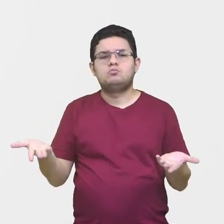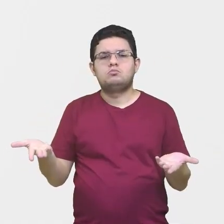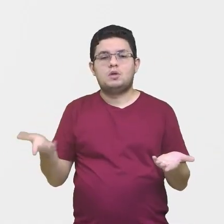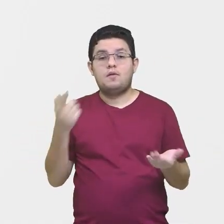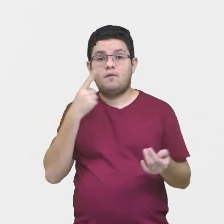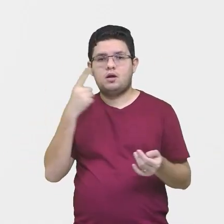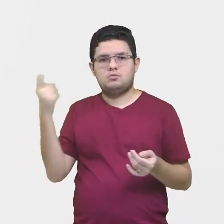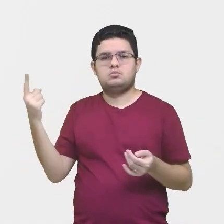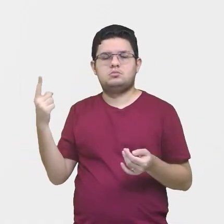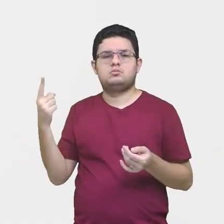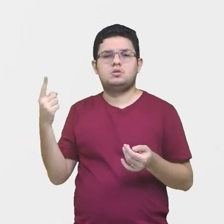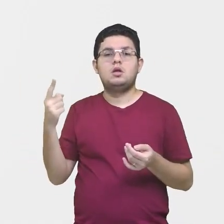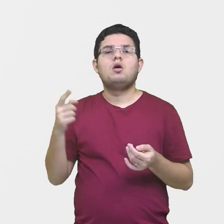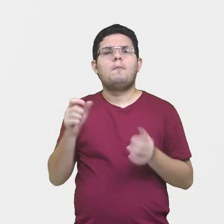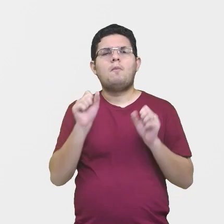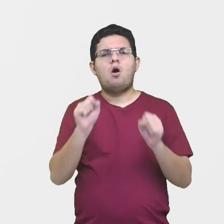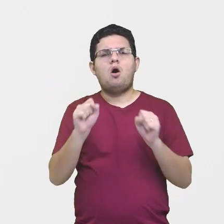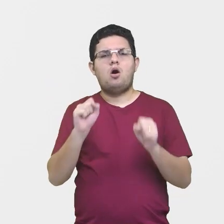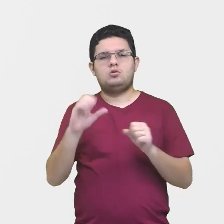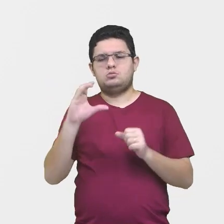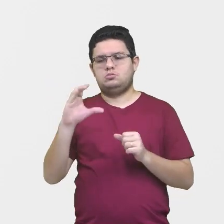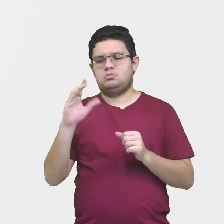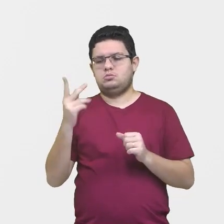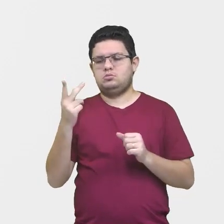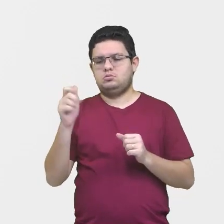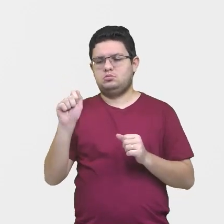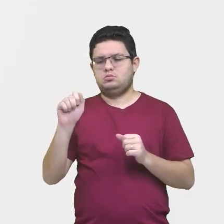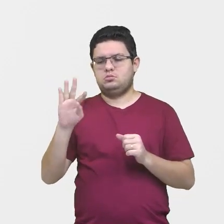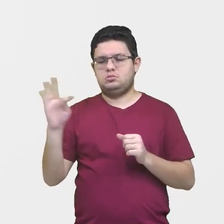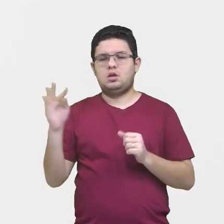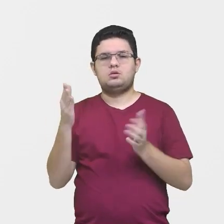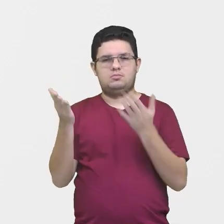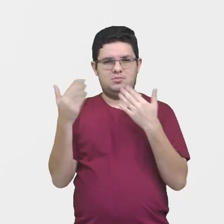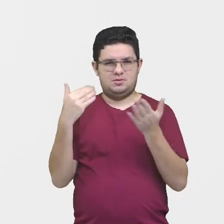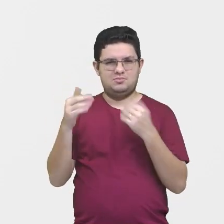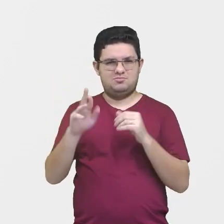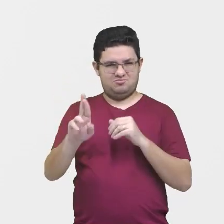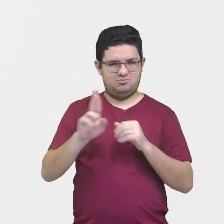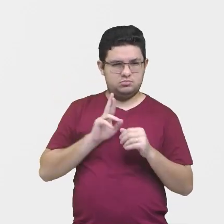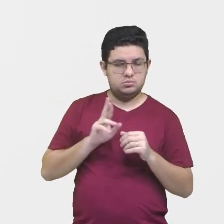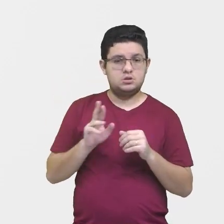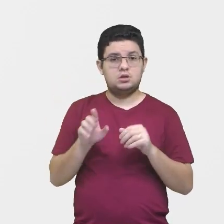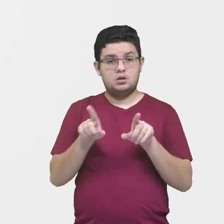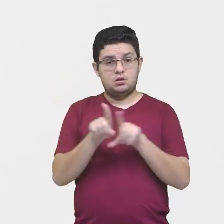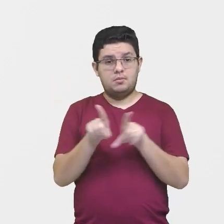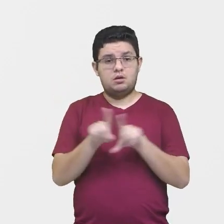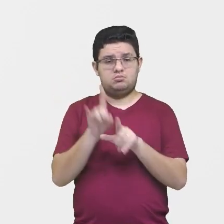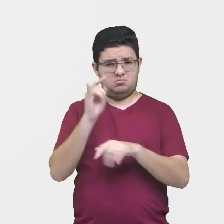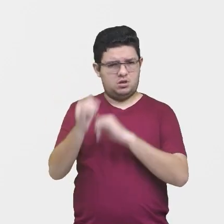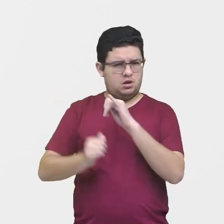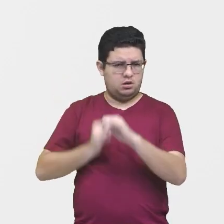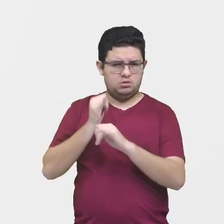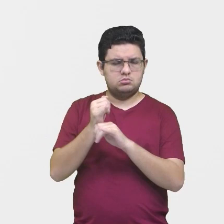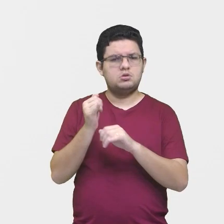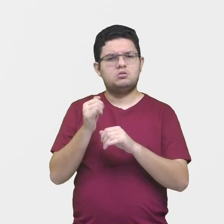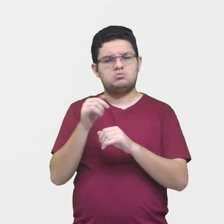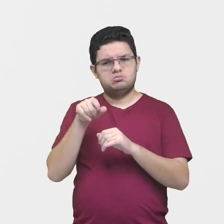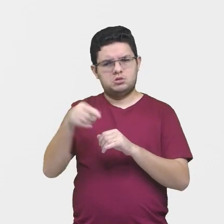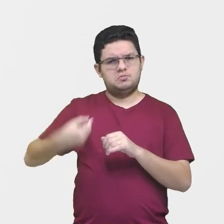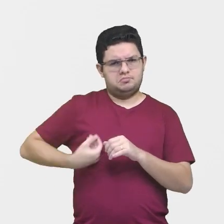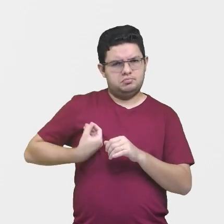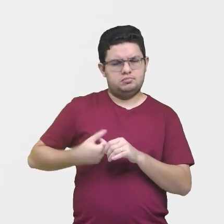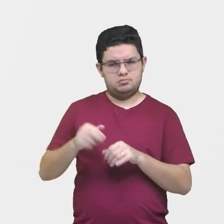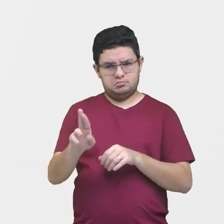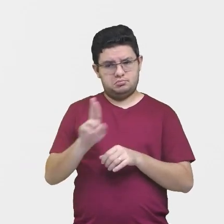mim no chat, se você estiver online, né? Se não, você pode também anotar no seu caderno, para quem está acompanhando aí